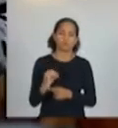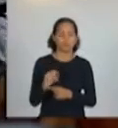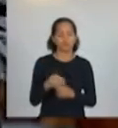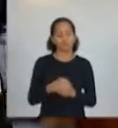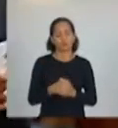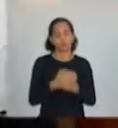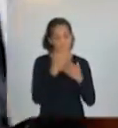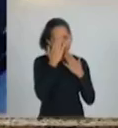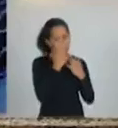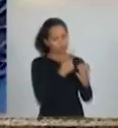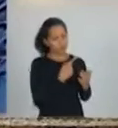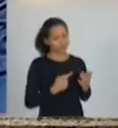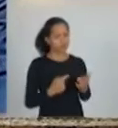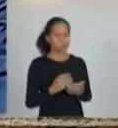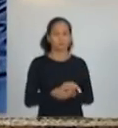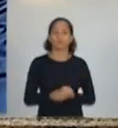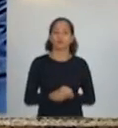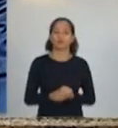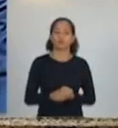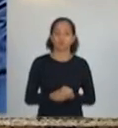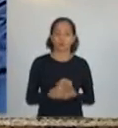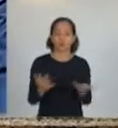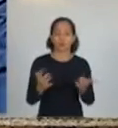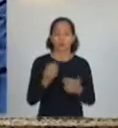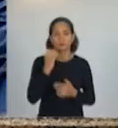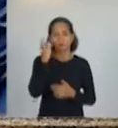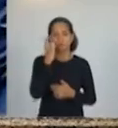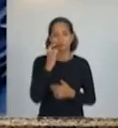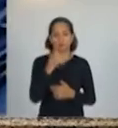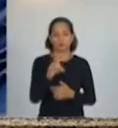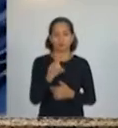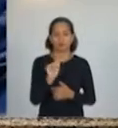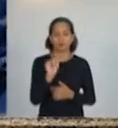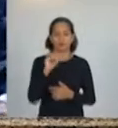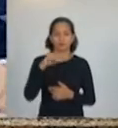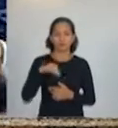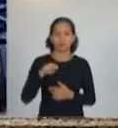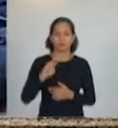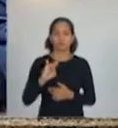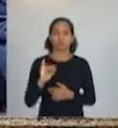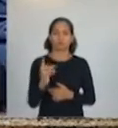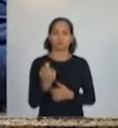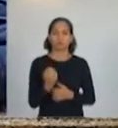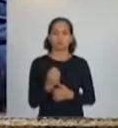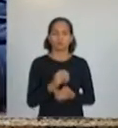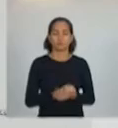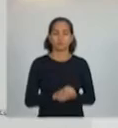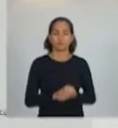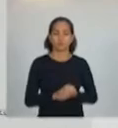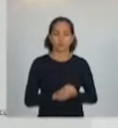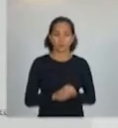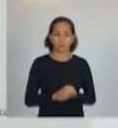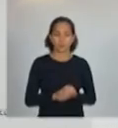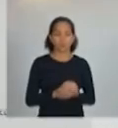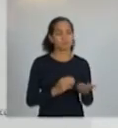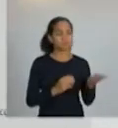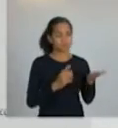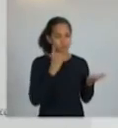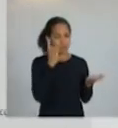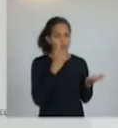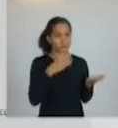presidente. Obrigado, deputado. Com a palavra, deputado Chambinho. Obrigado, presidente. Deputado Marcelo